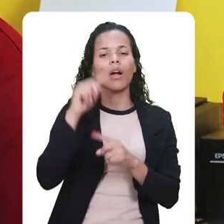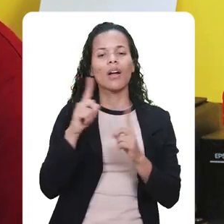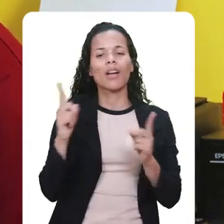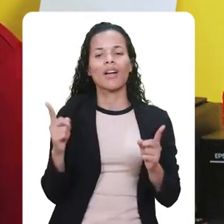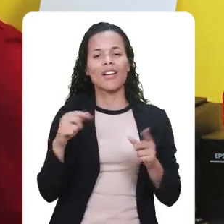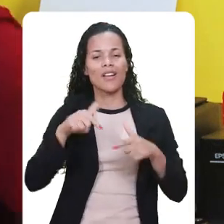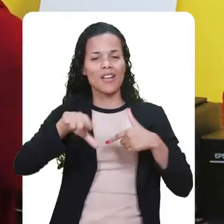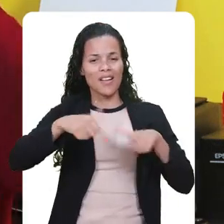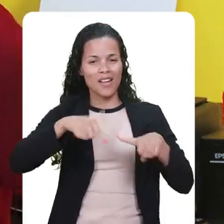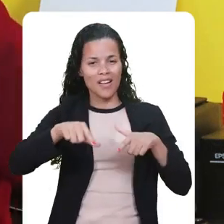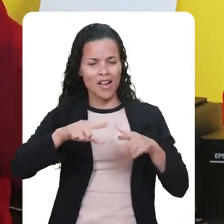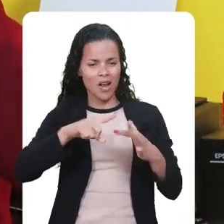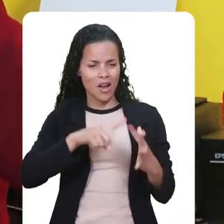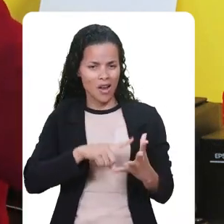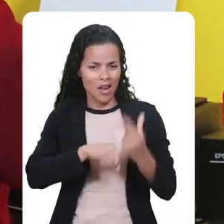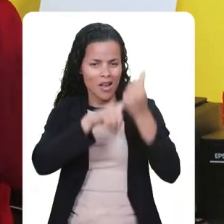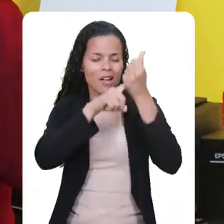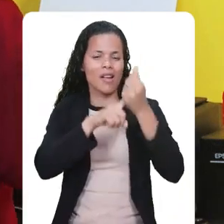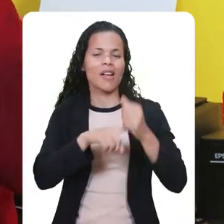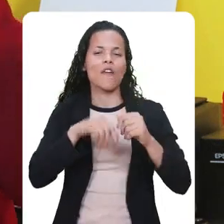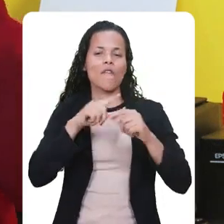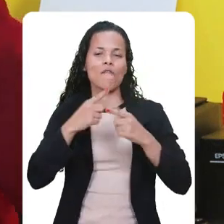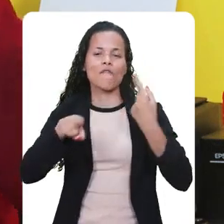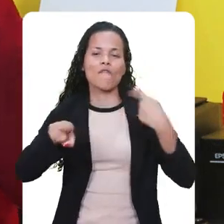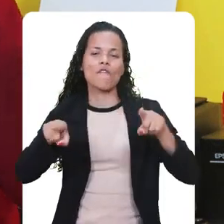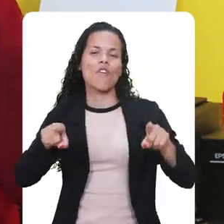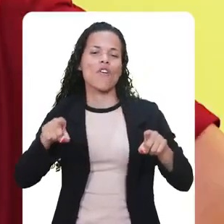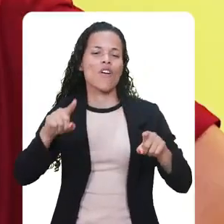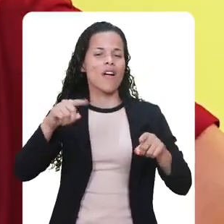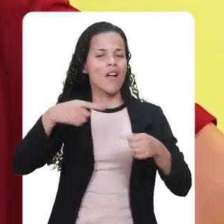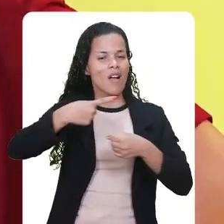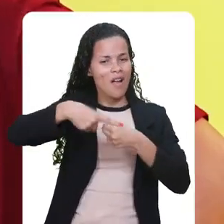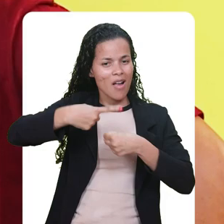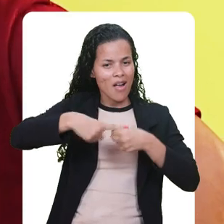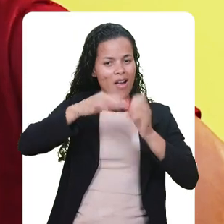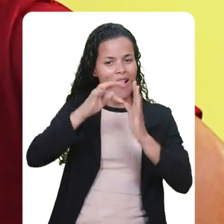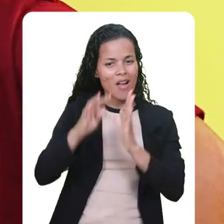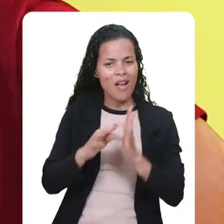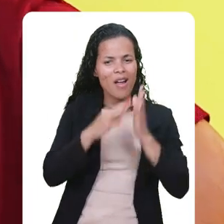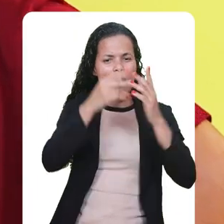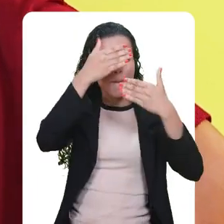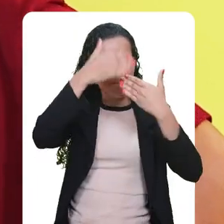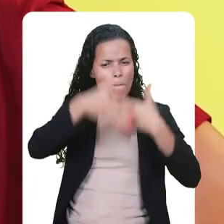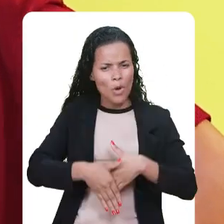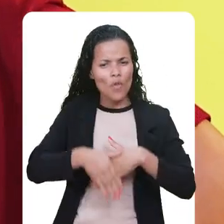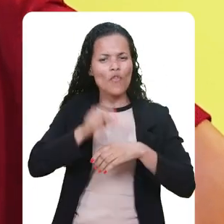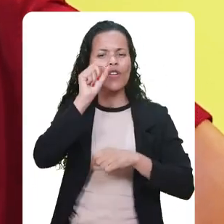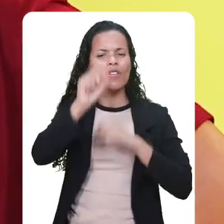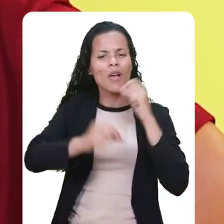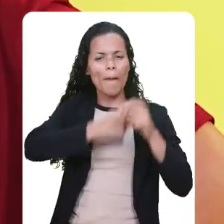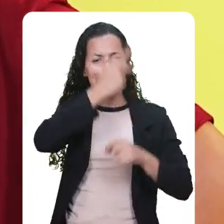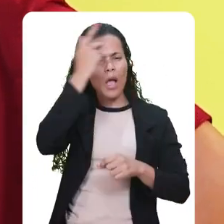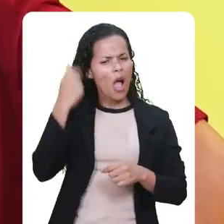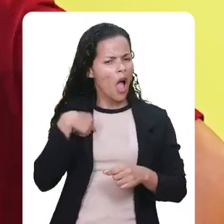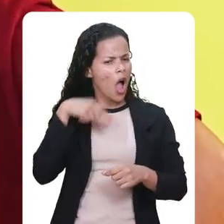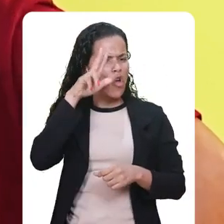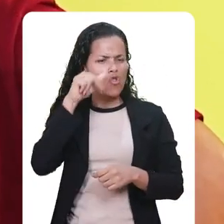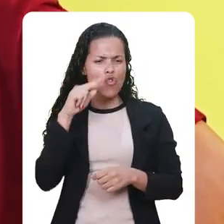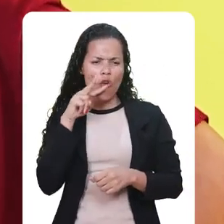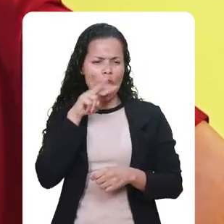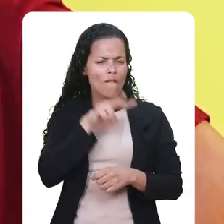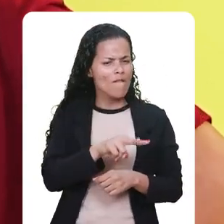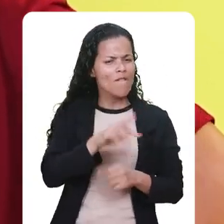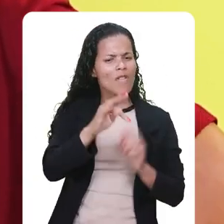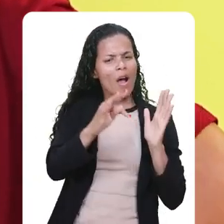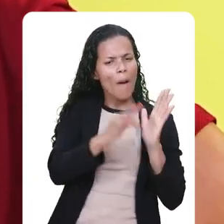Até mesmo meus trabalhos artísticos fora da cidade, é comprovado que as pessoas dizem assim,